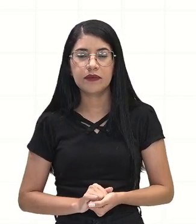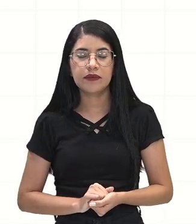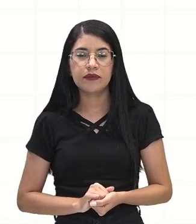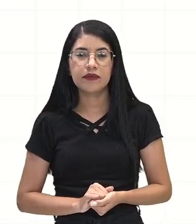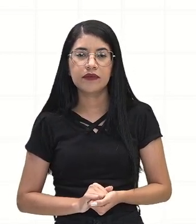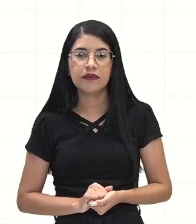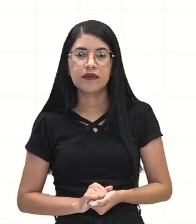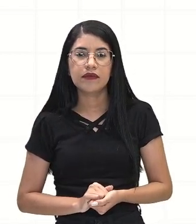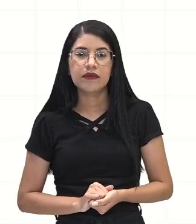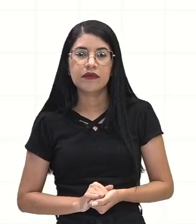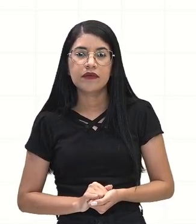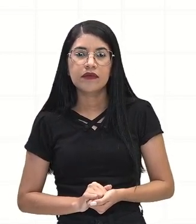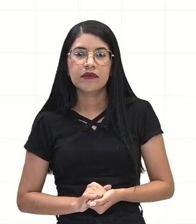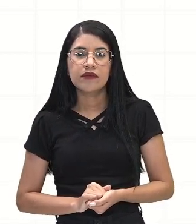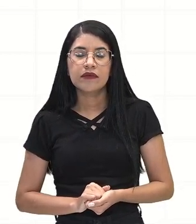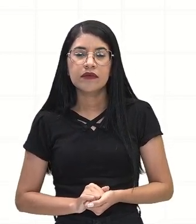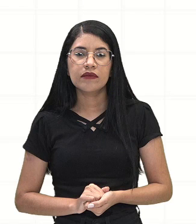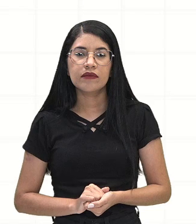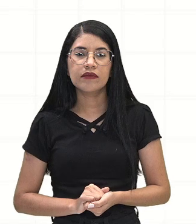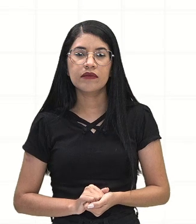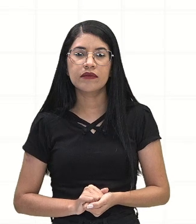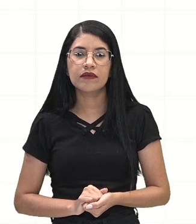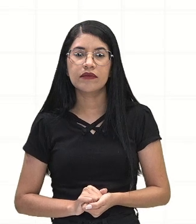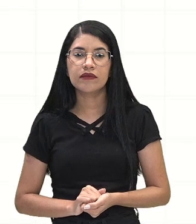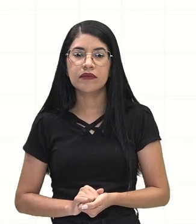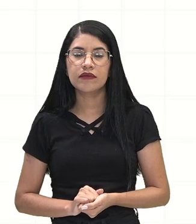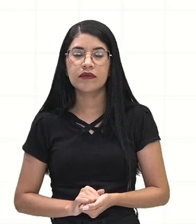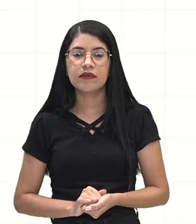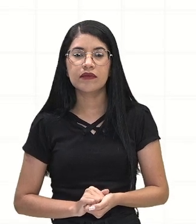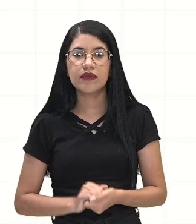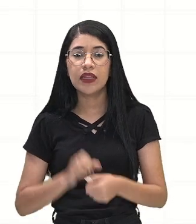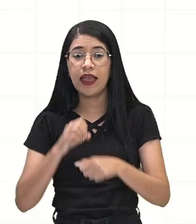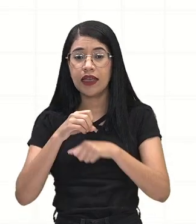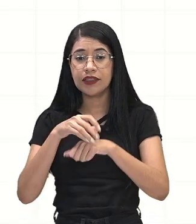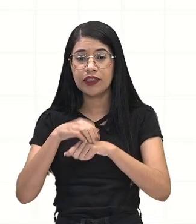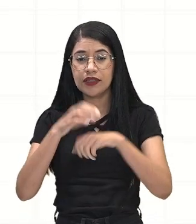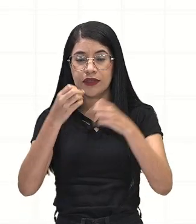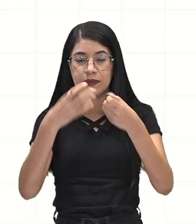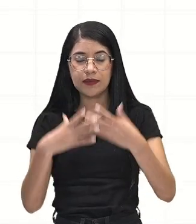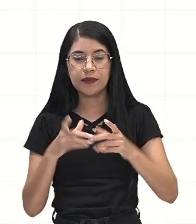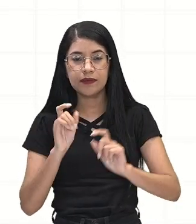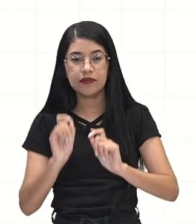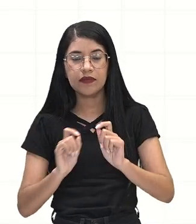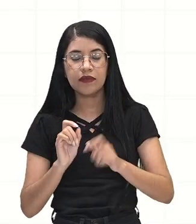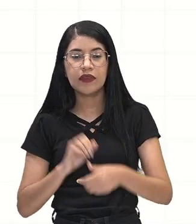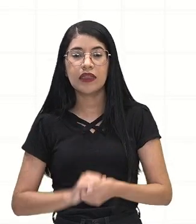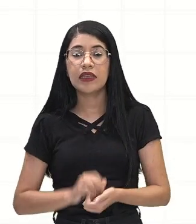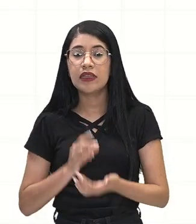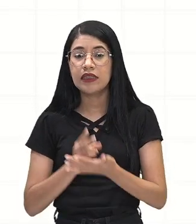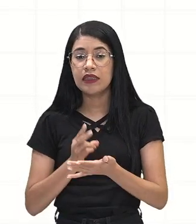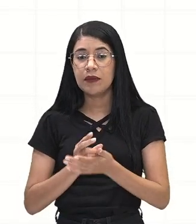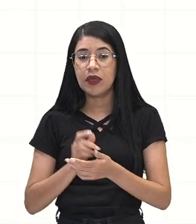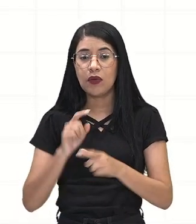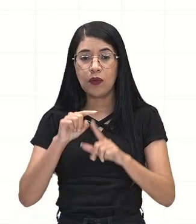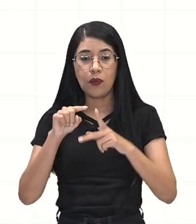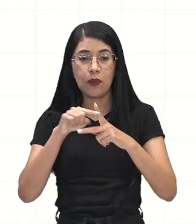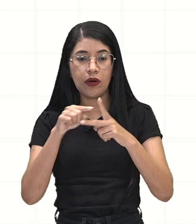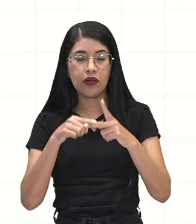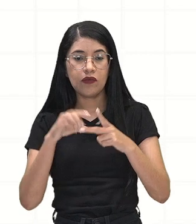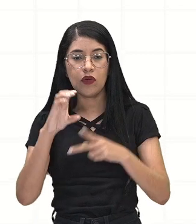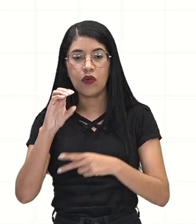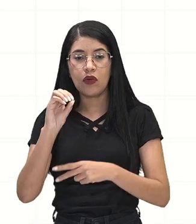Beleza? Hashtag dica do Raniel, que é o seguinte, toda vez que os ângulos são colaterais,